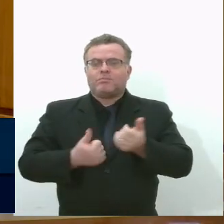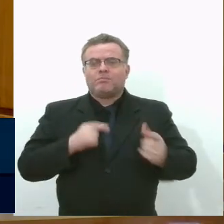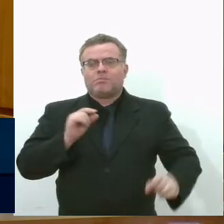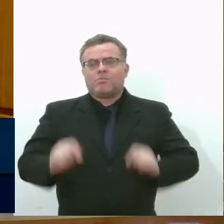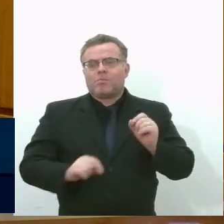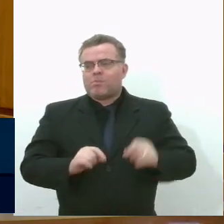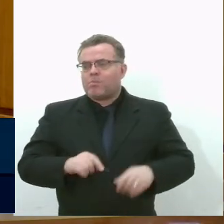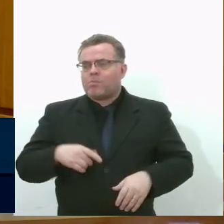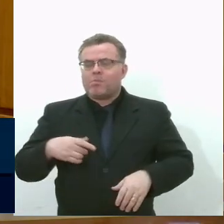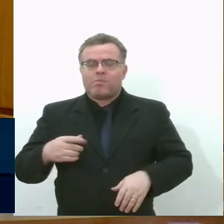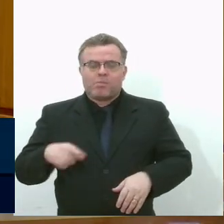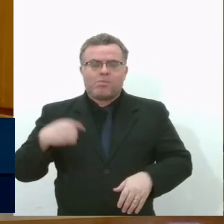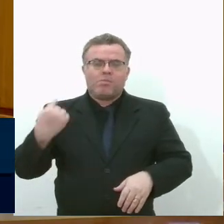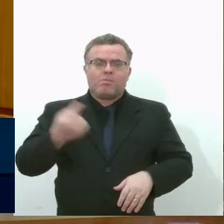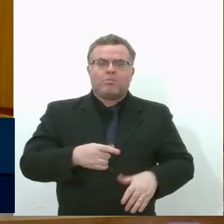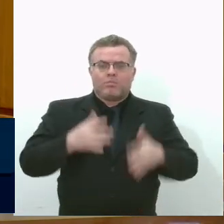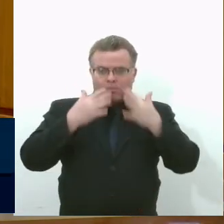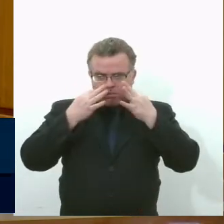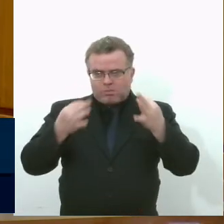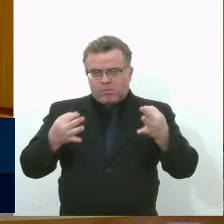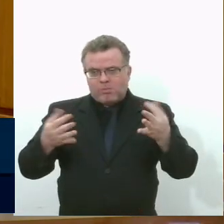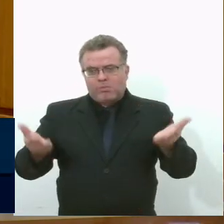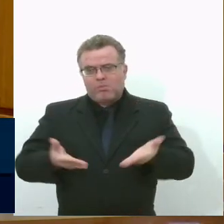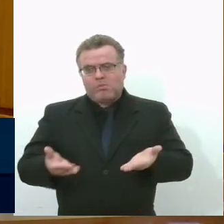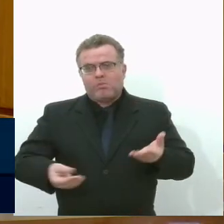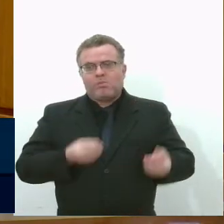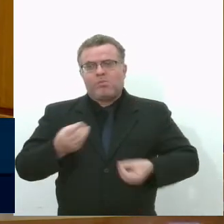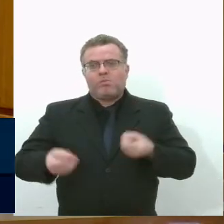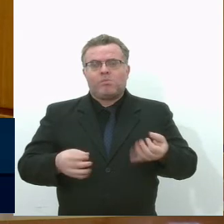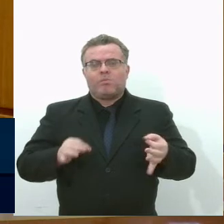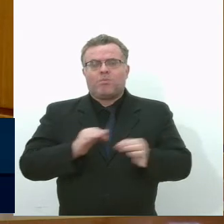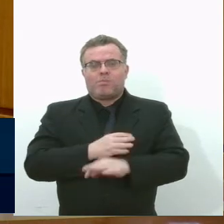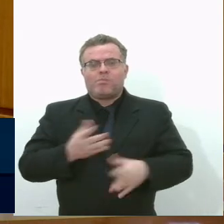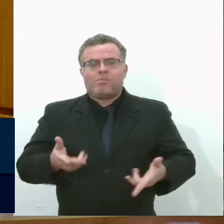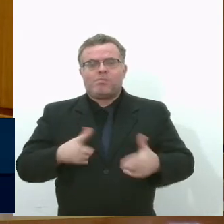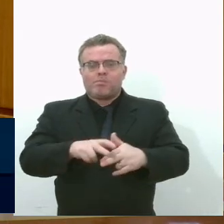constitucionalmente é para isso, que,